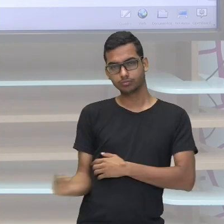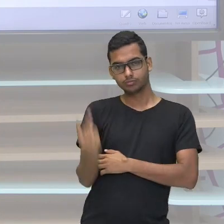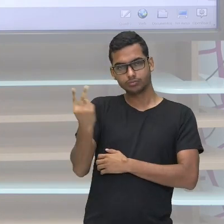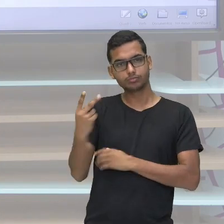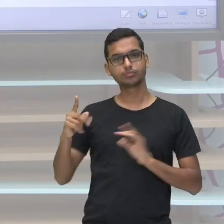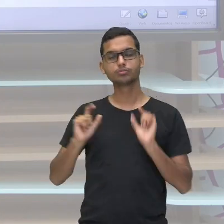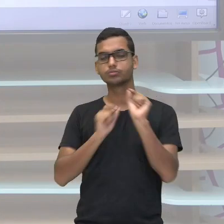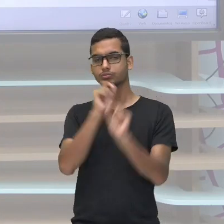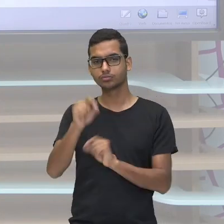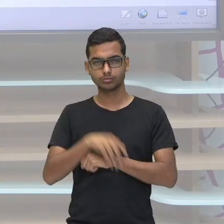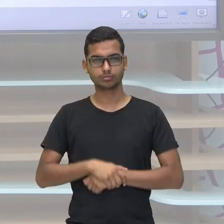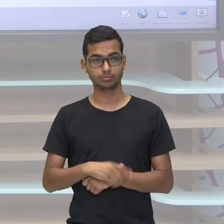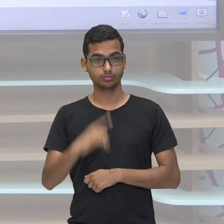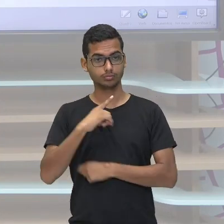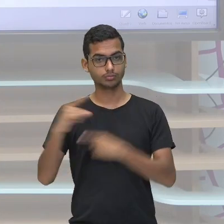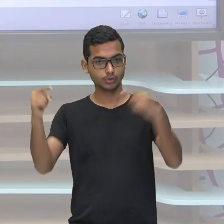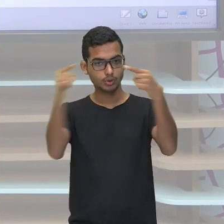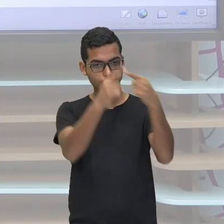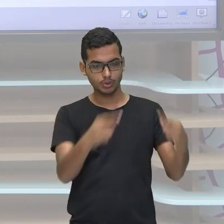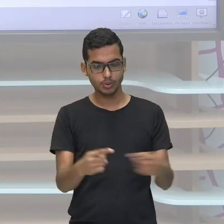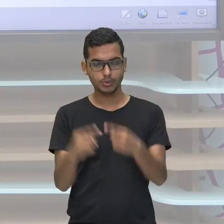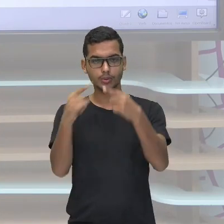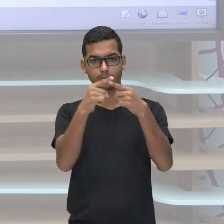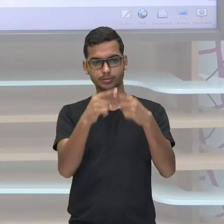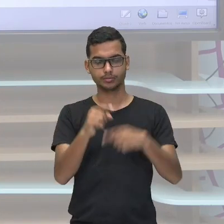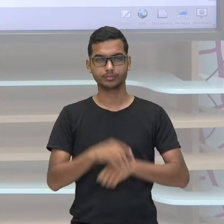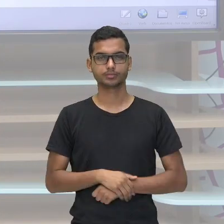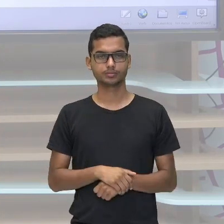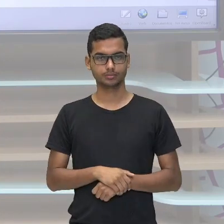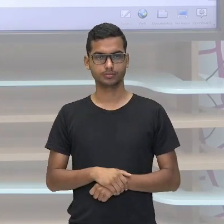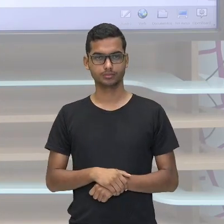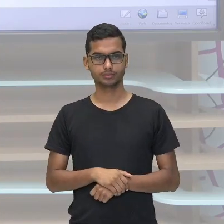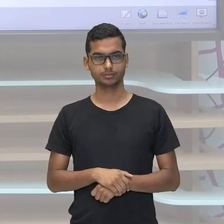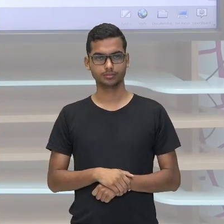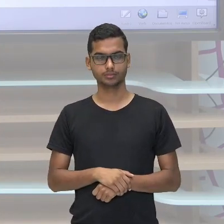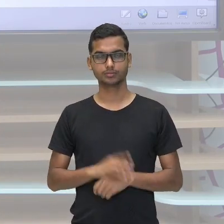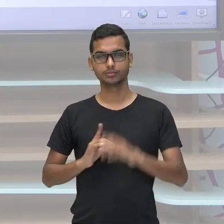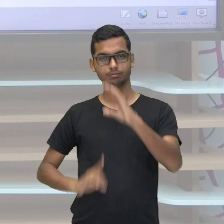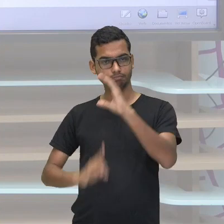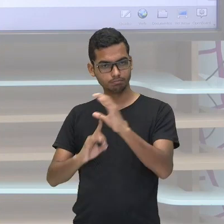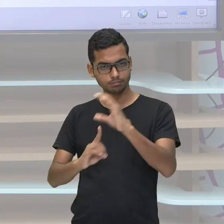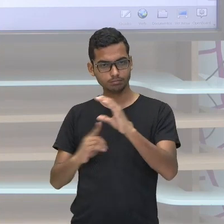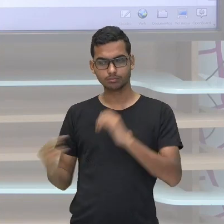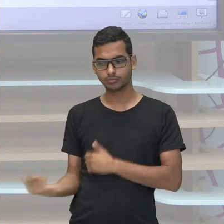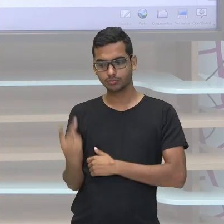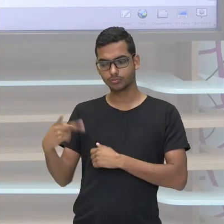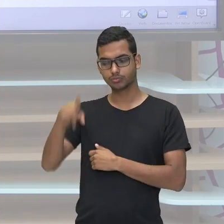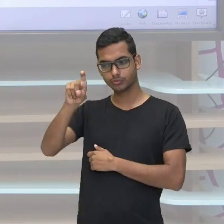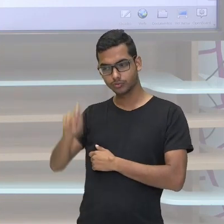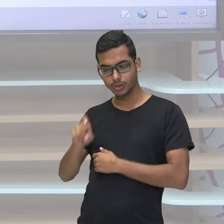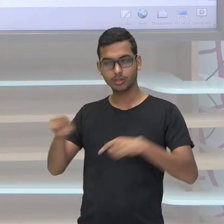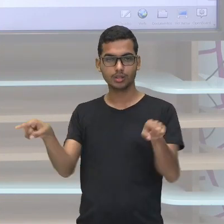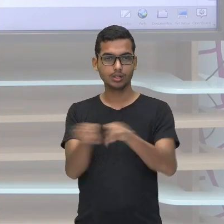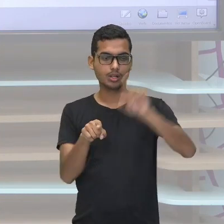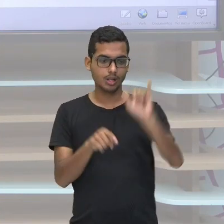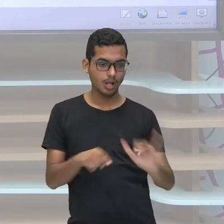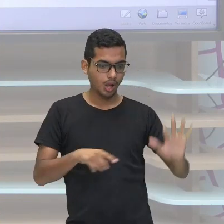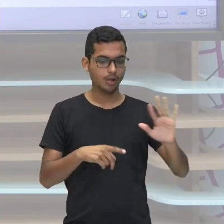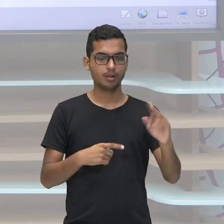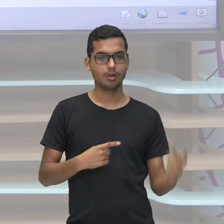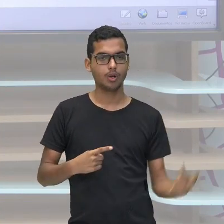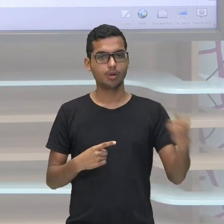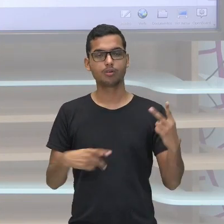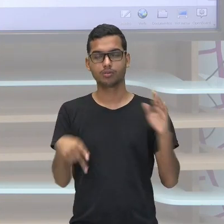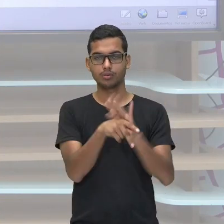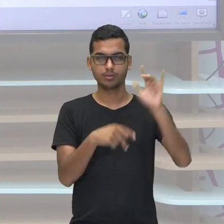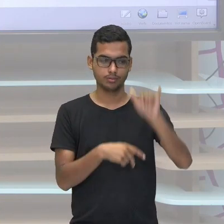ali onde tem correspondência. O domínio vão ser os valores de x e a imagem vai ser os valores de y.